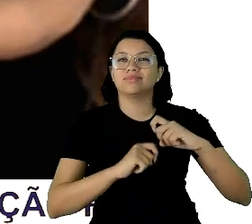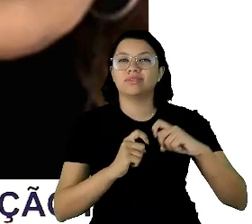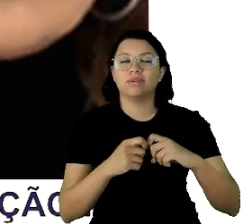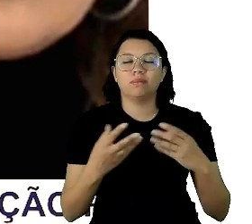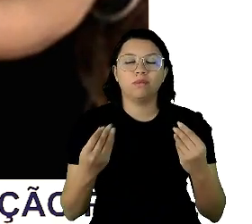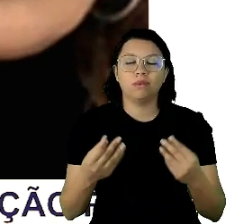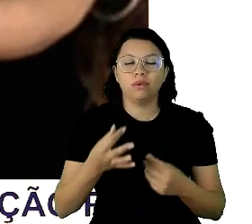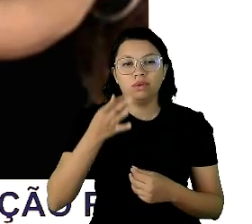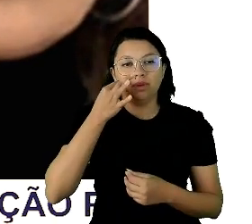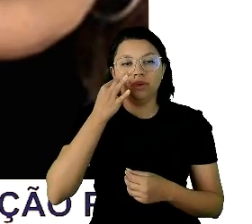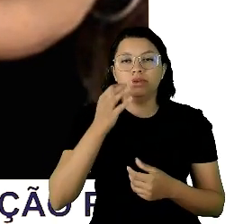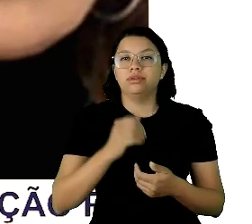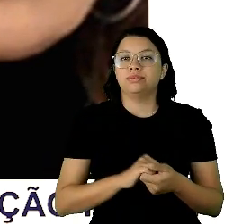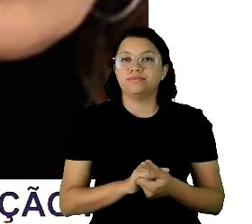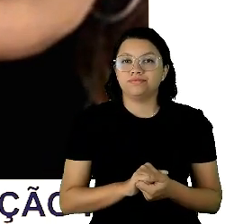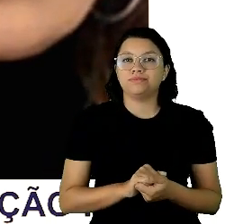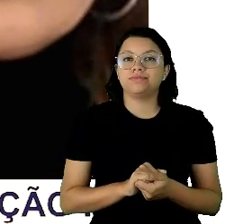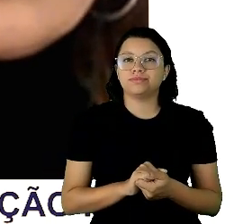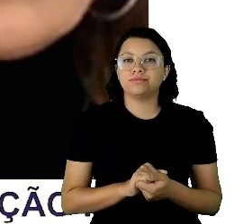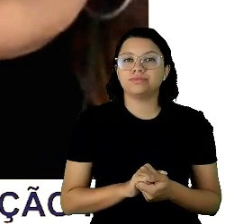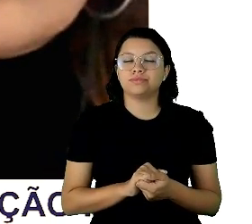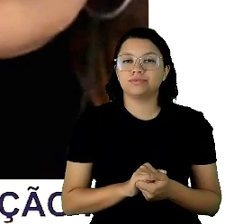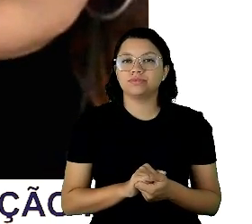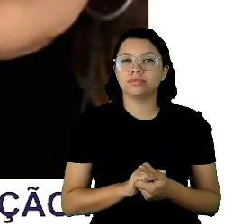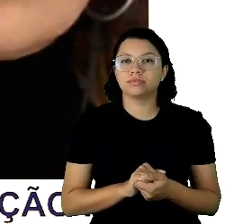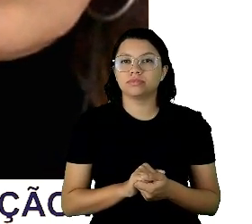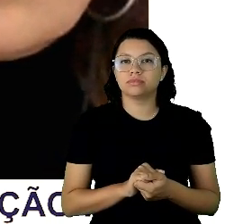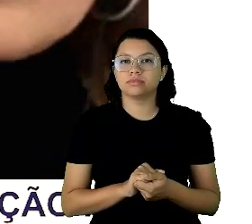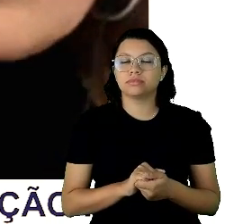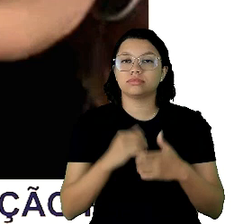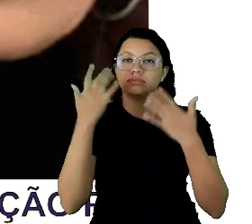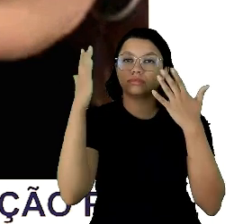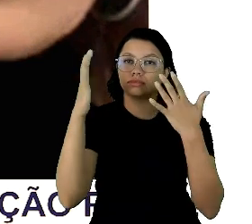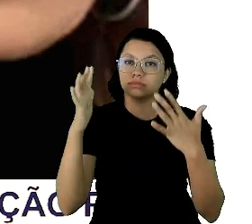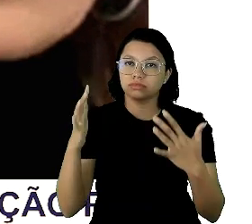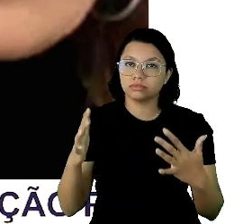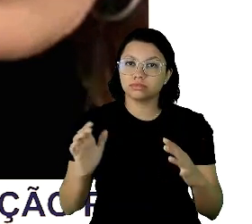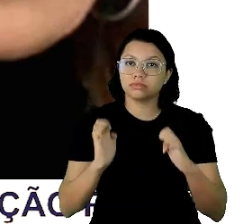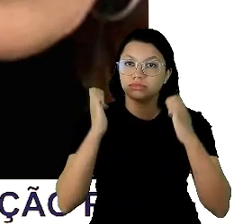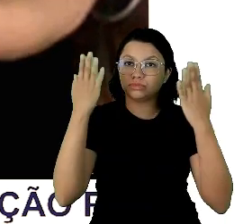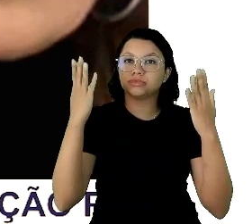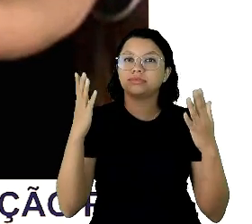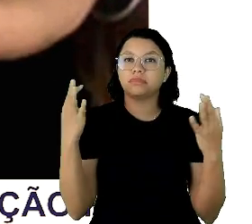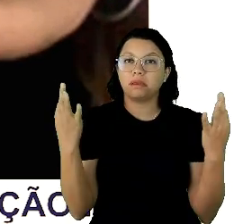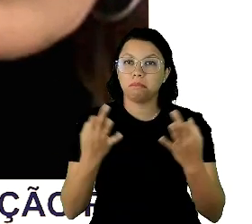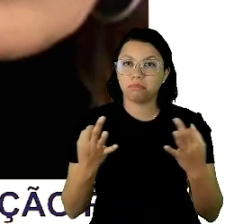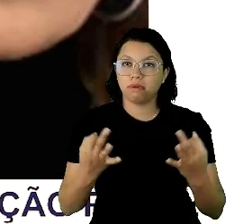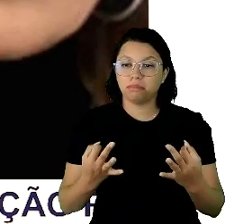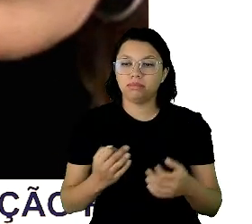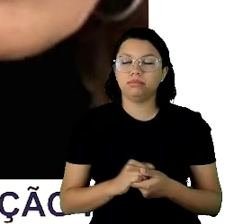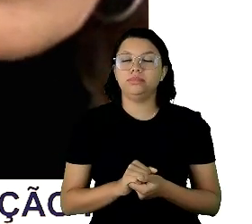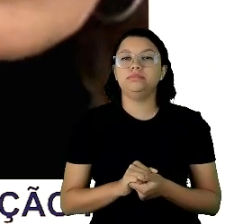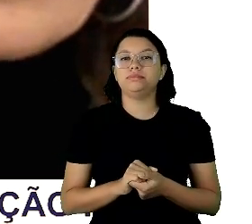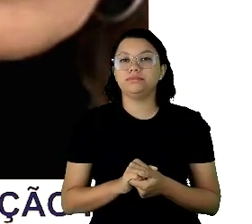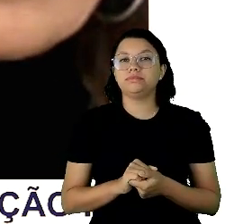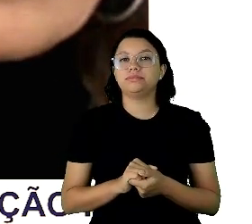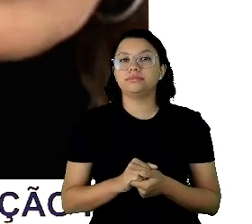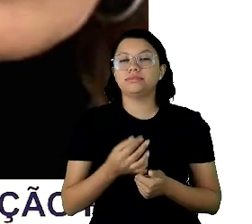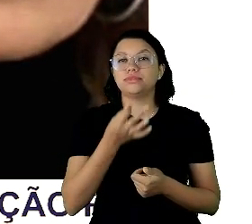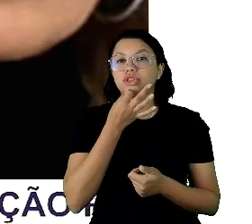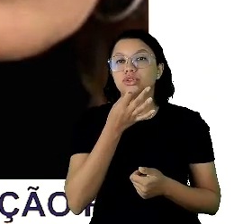E ela parabeniza o evento, que é excelente, e comenta também que